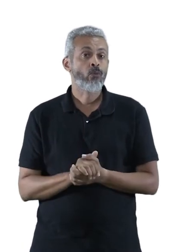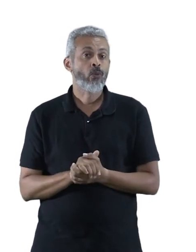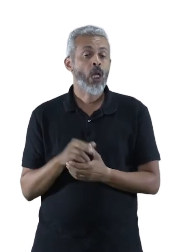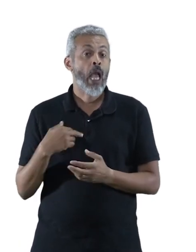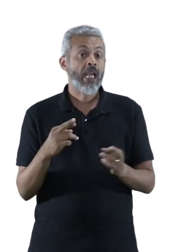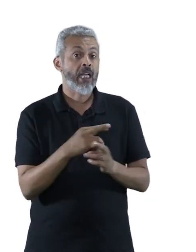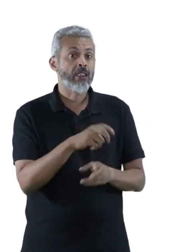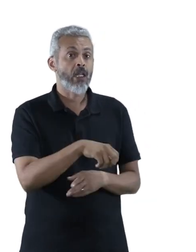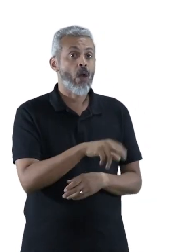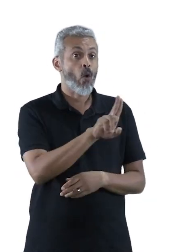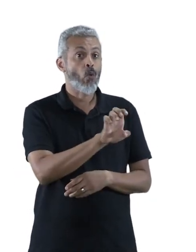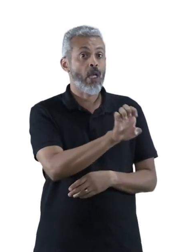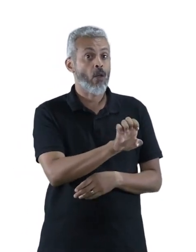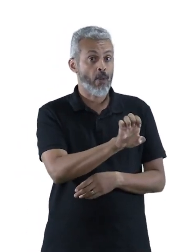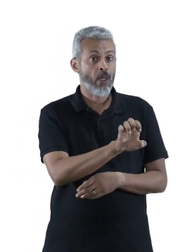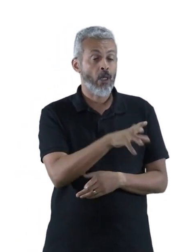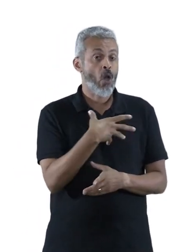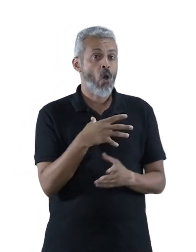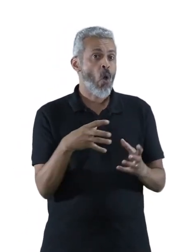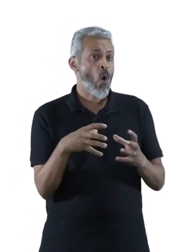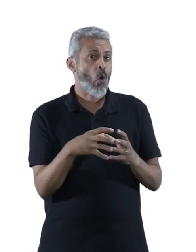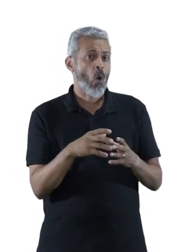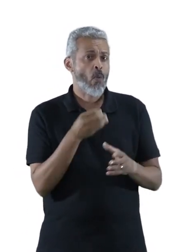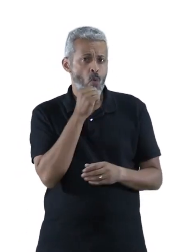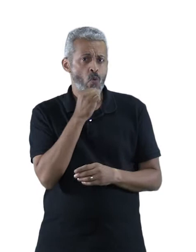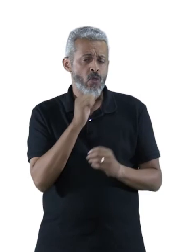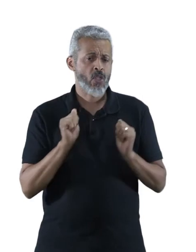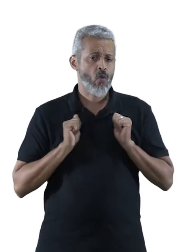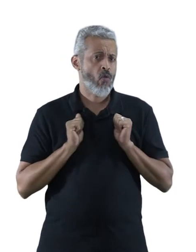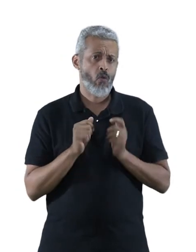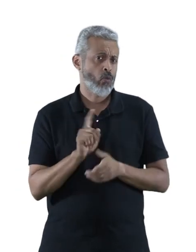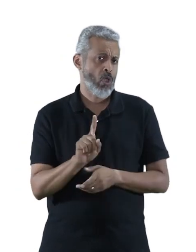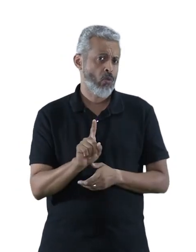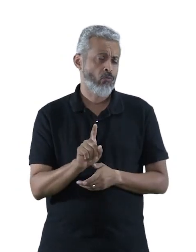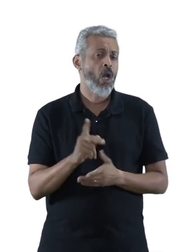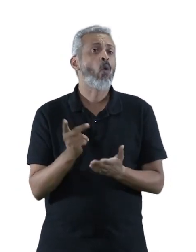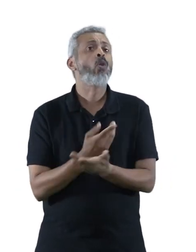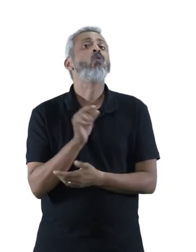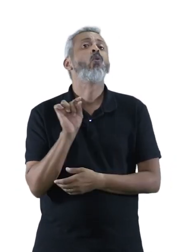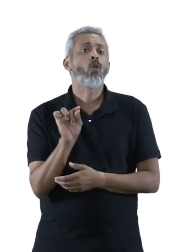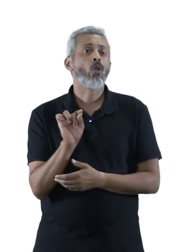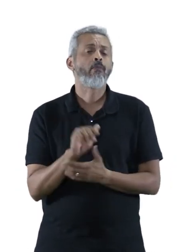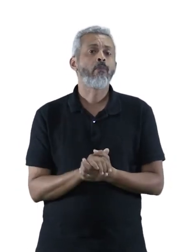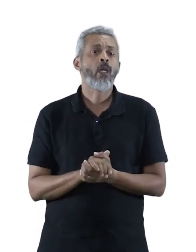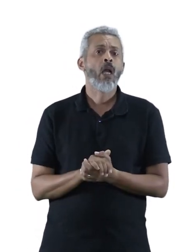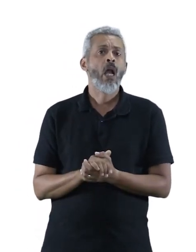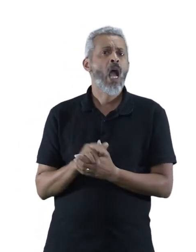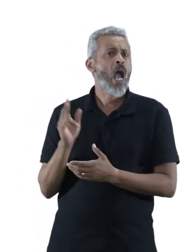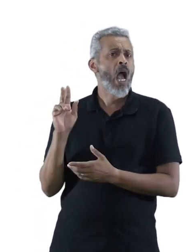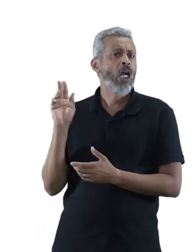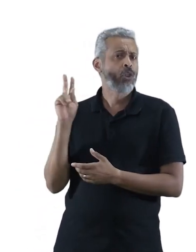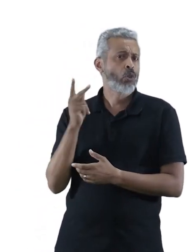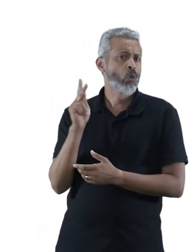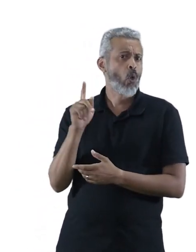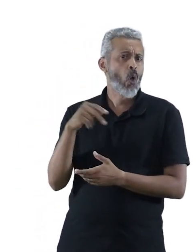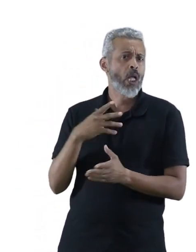em relação à União Europeia, não deixou o bloco desconfortável. Pelo contrário, o que aconteceu foi o seguinte: a história